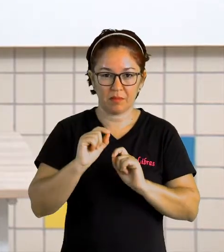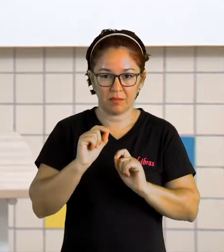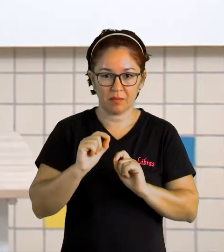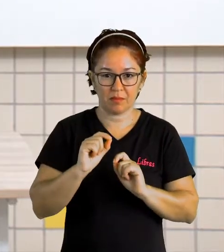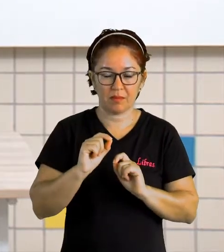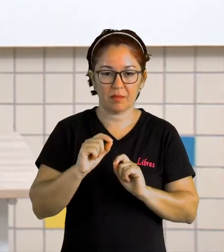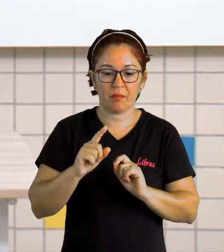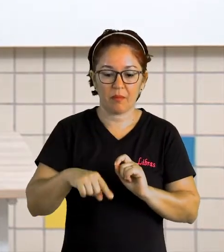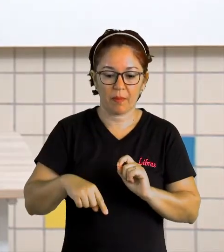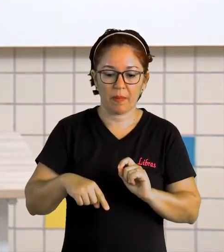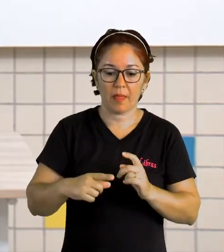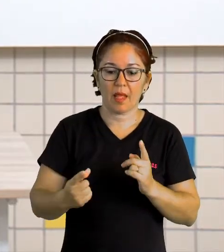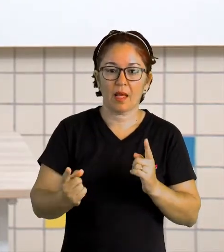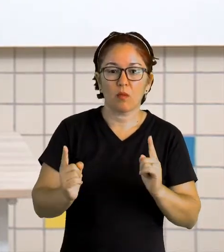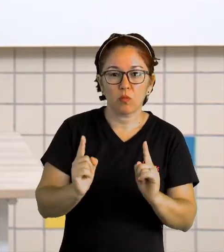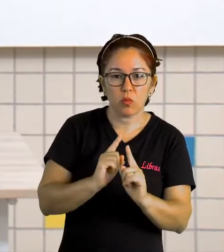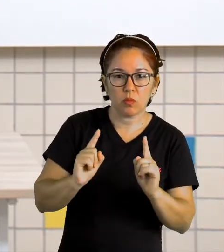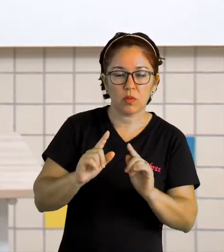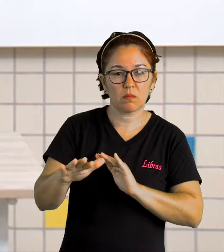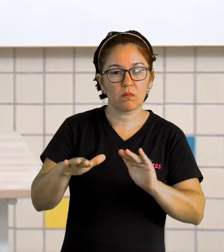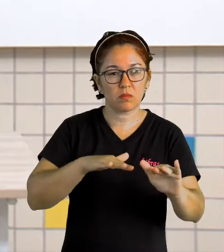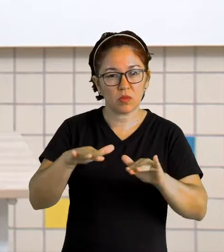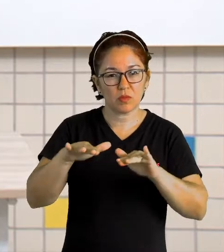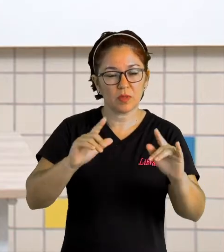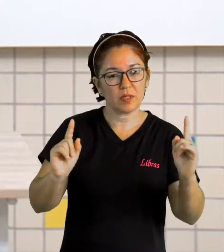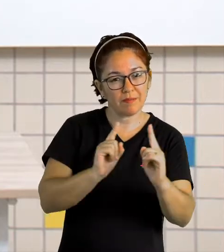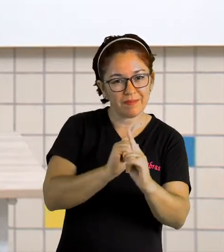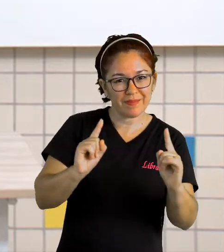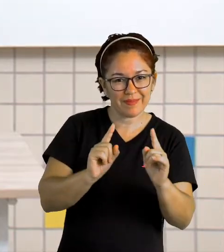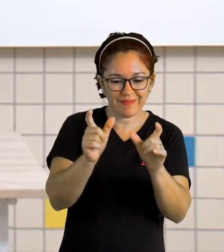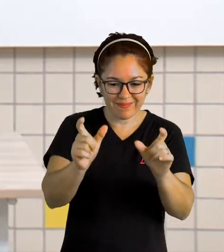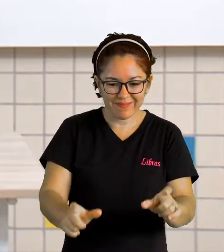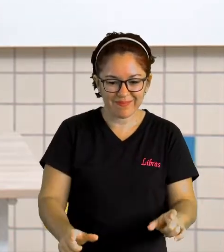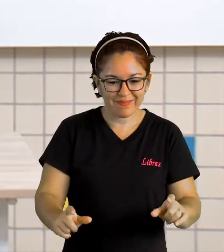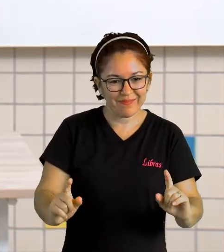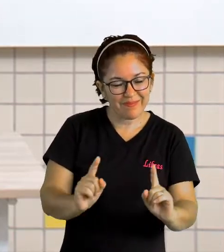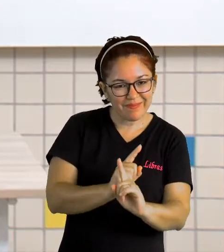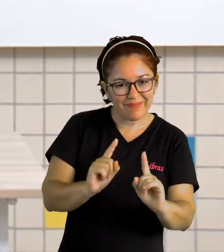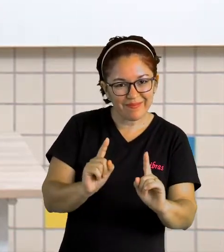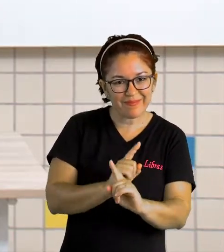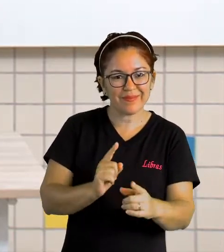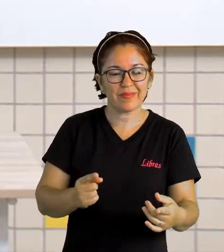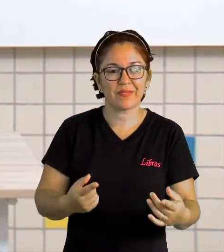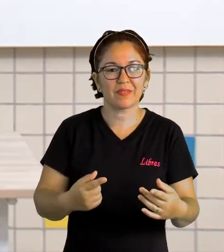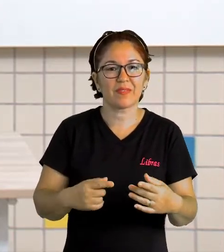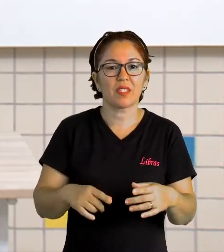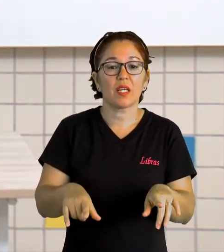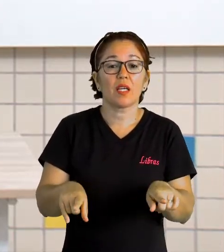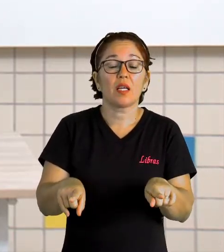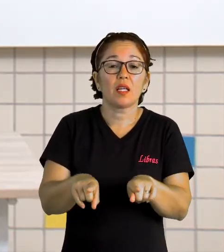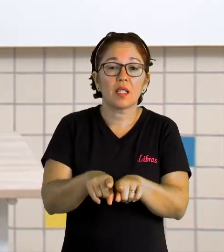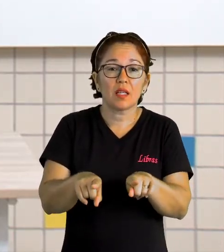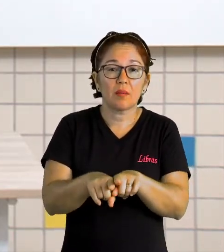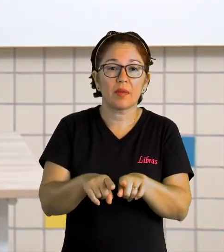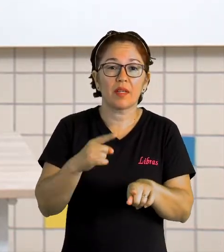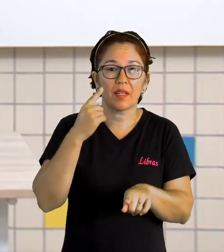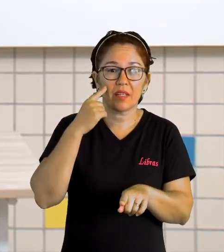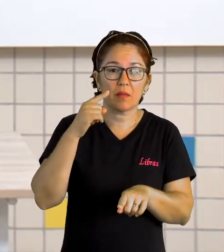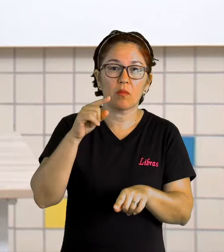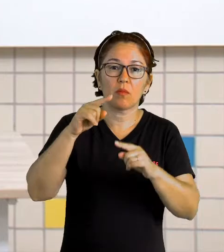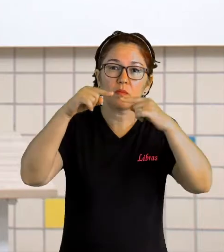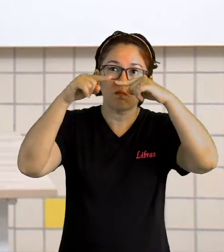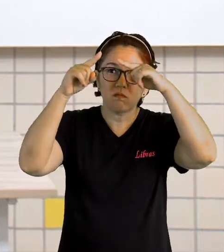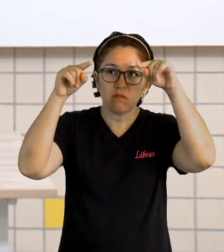das personagens, e os sinais de pontuação. Já nos textos narrativos, nós